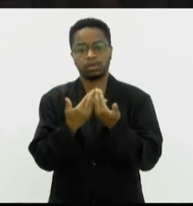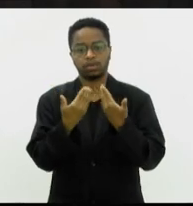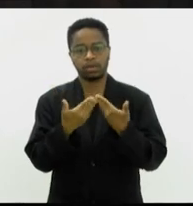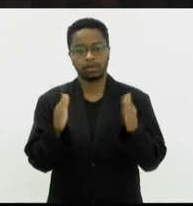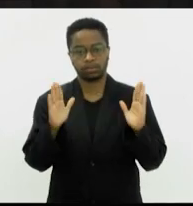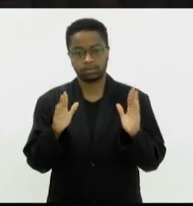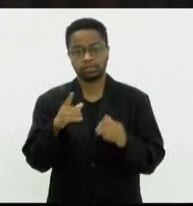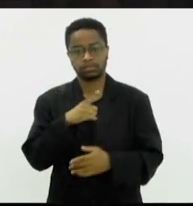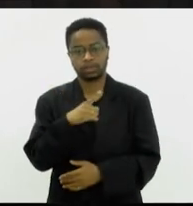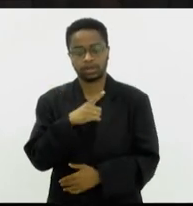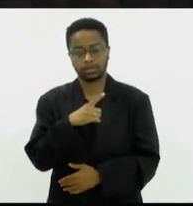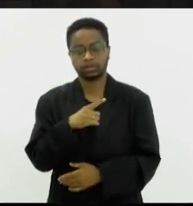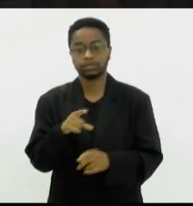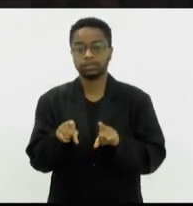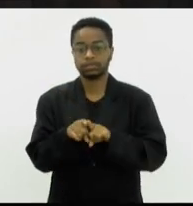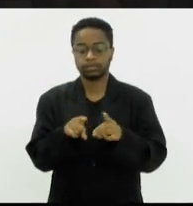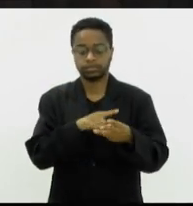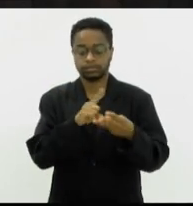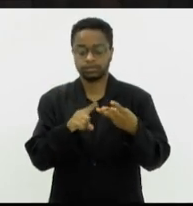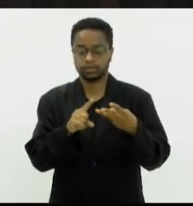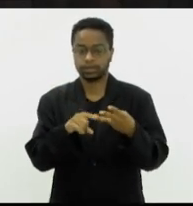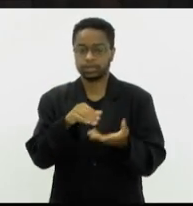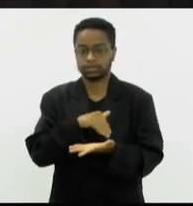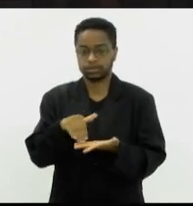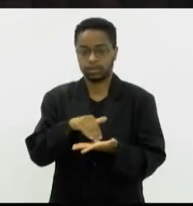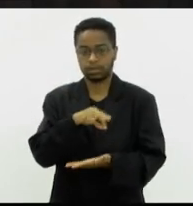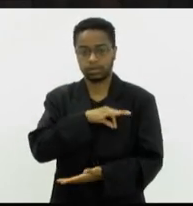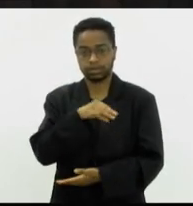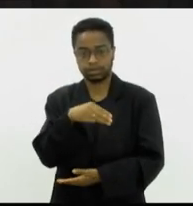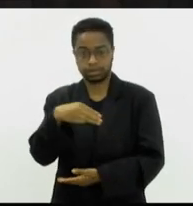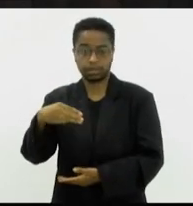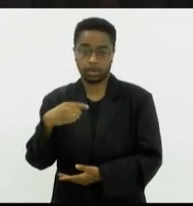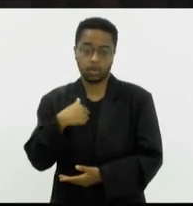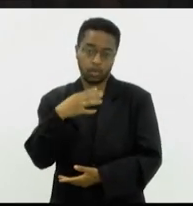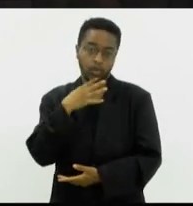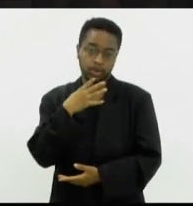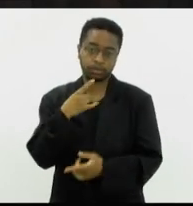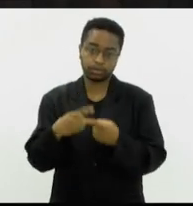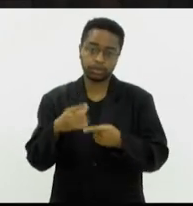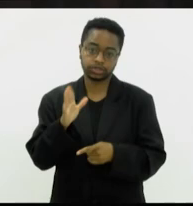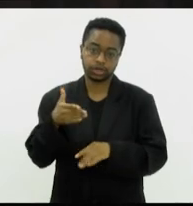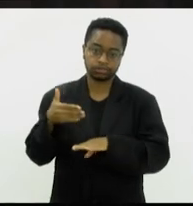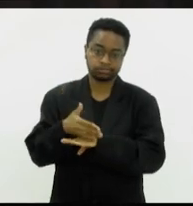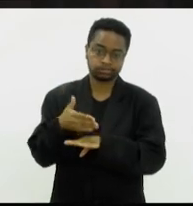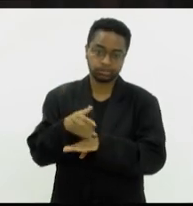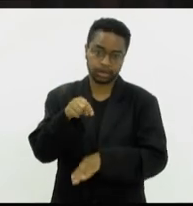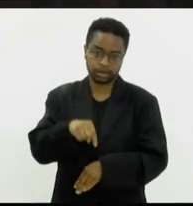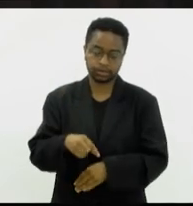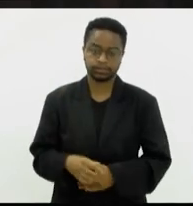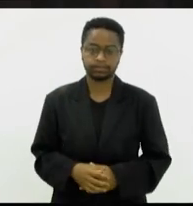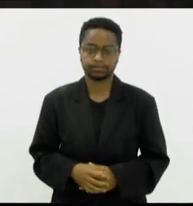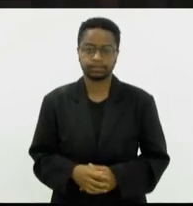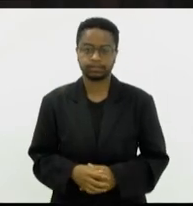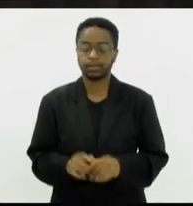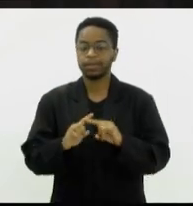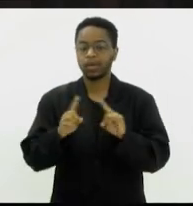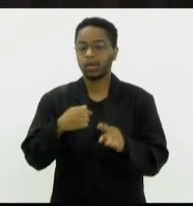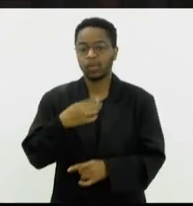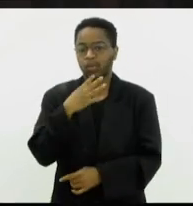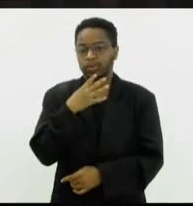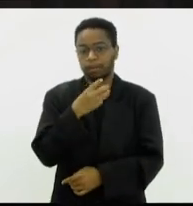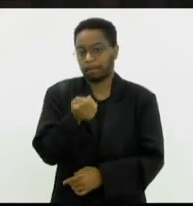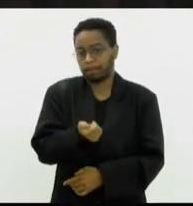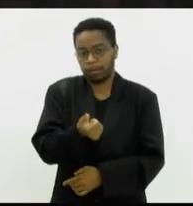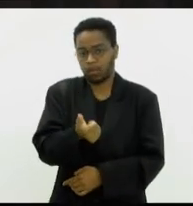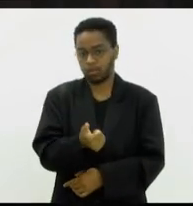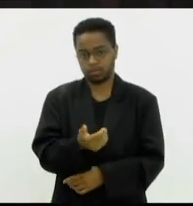pública e o secretário da Polícia Militar também conheço porque já esteve aqui n mas conheço superficialmente